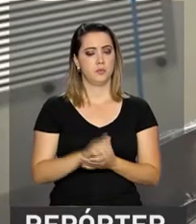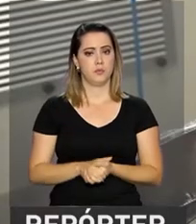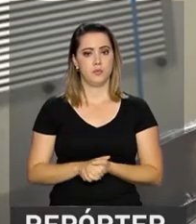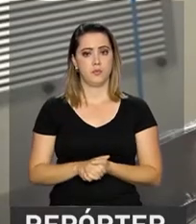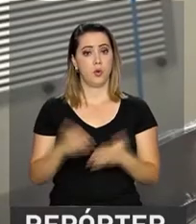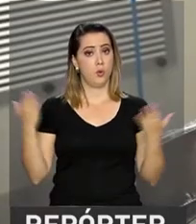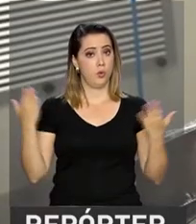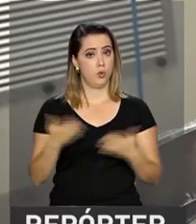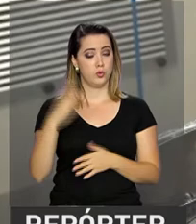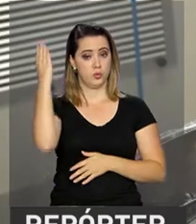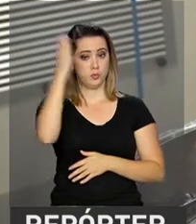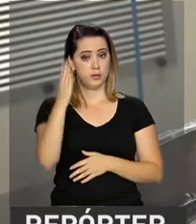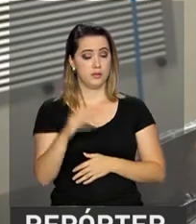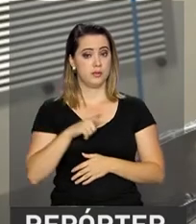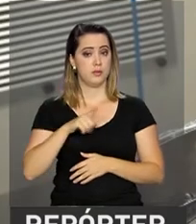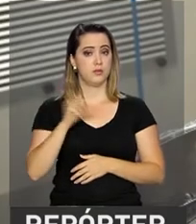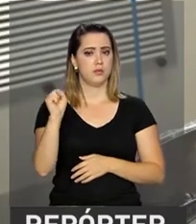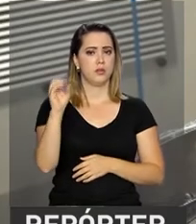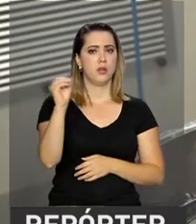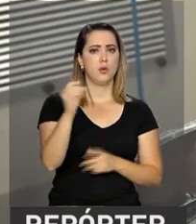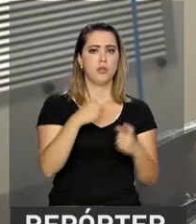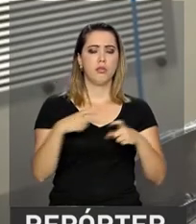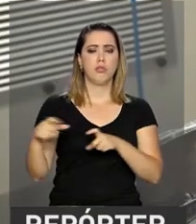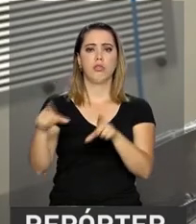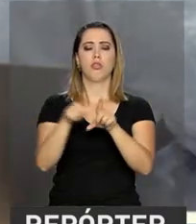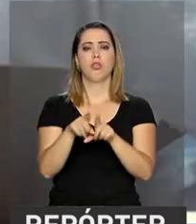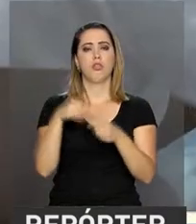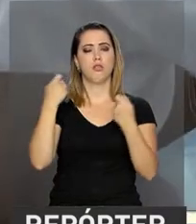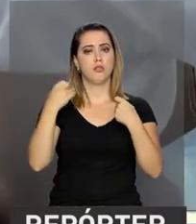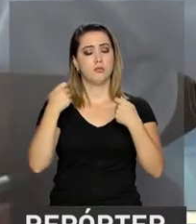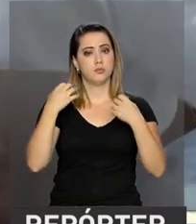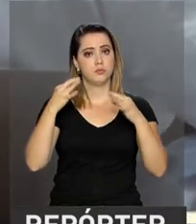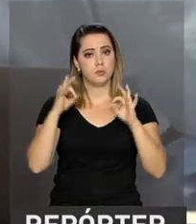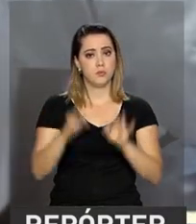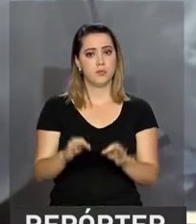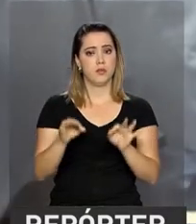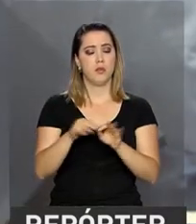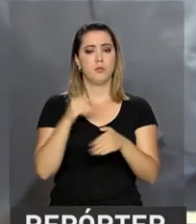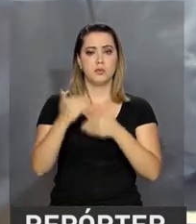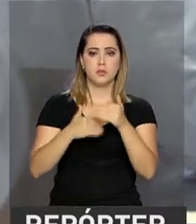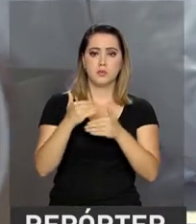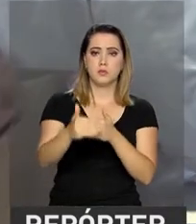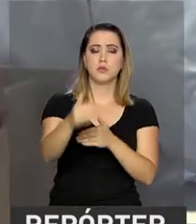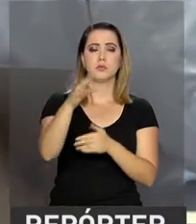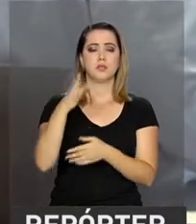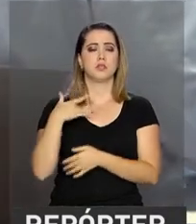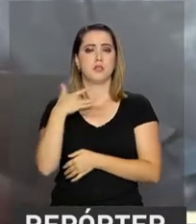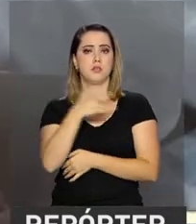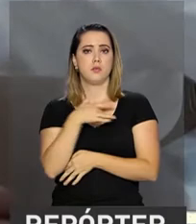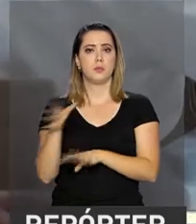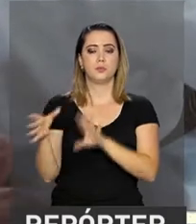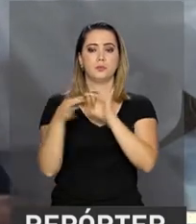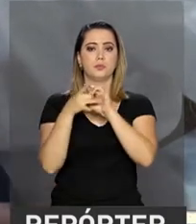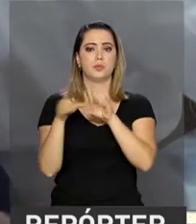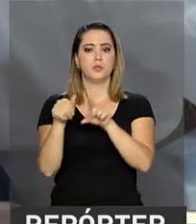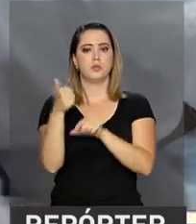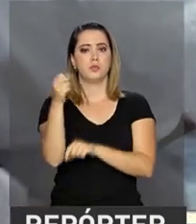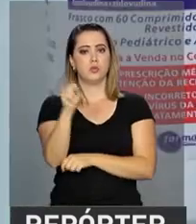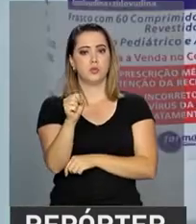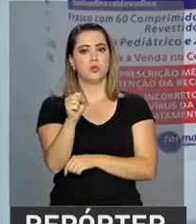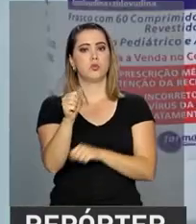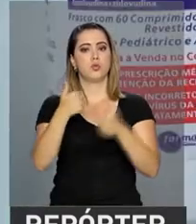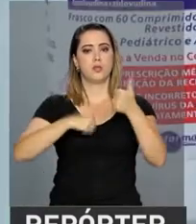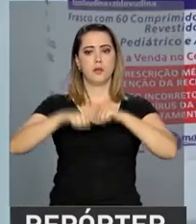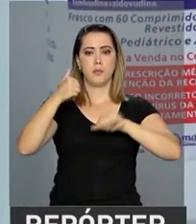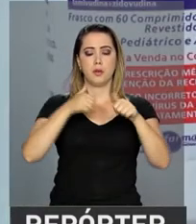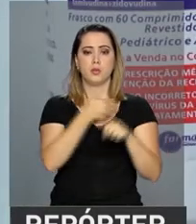Atualmente, o Brasil tem 80 parcerias vigentes no Programa para o Desenvolvimento Produtivo na Saúde, envolvendo 18 laboratórios públicos